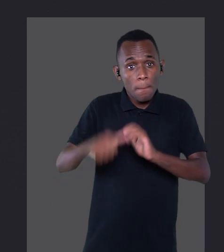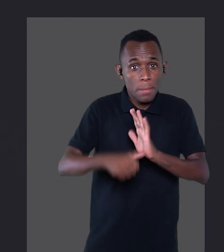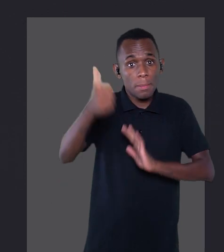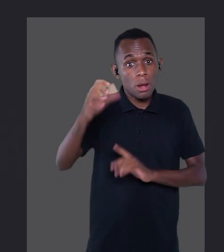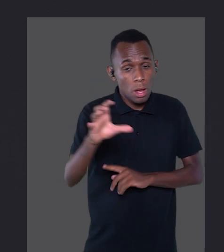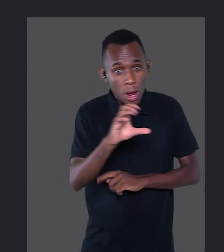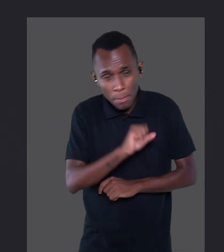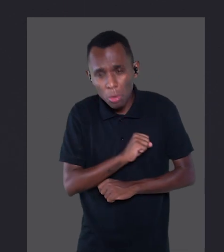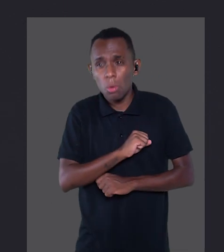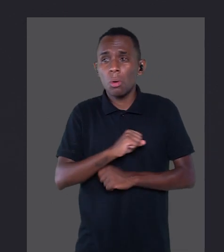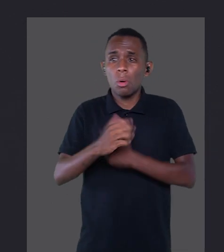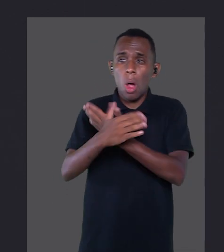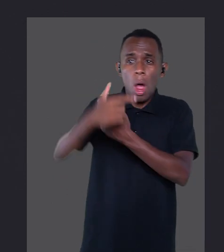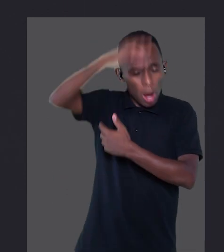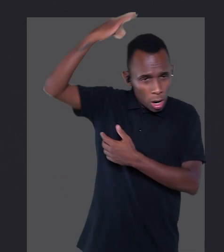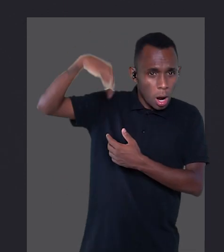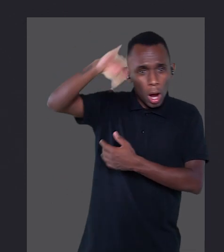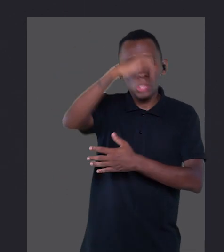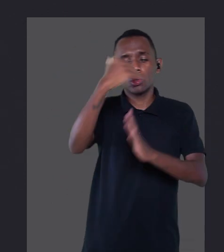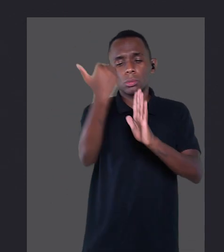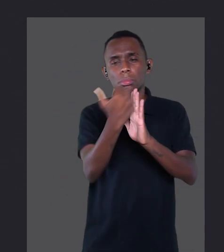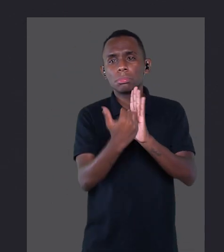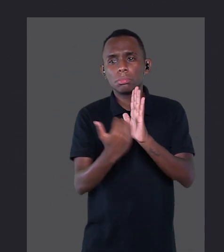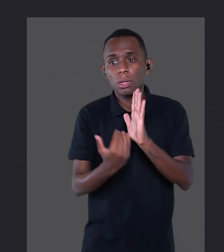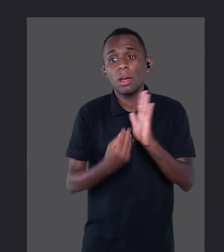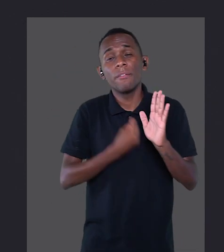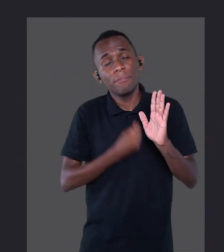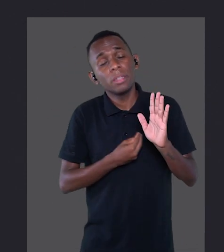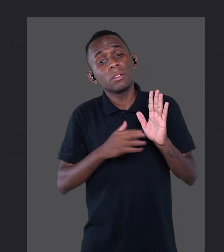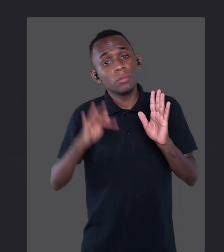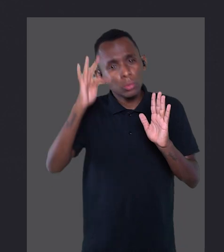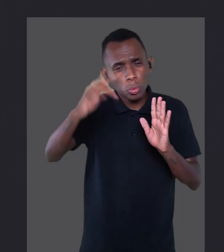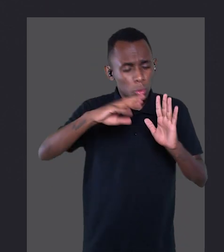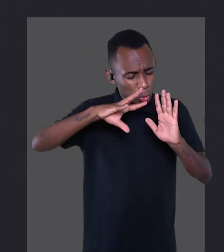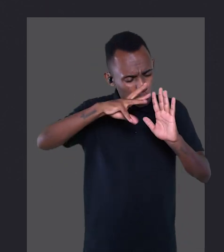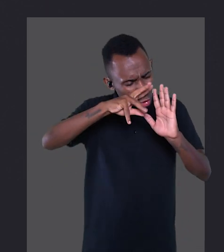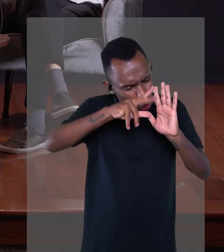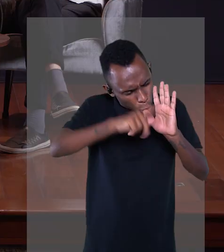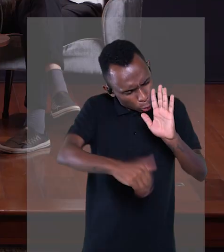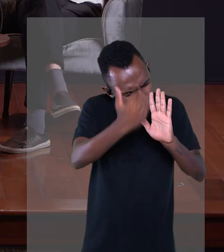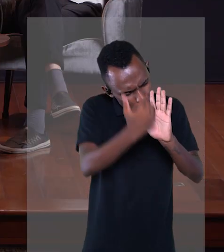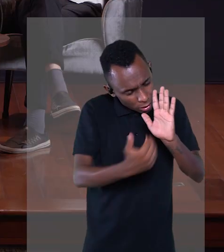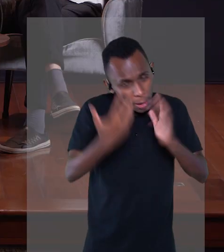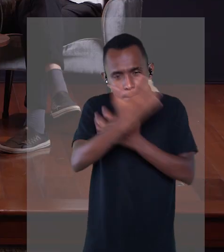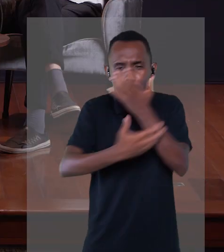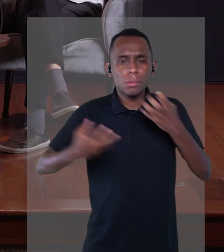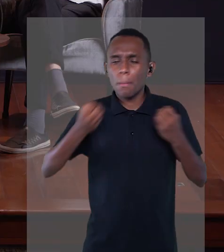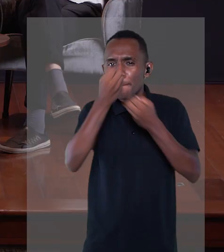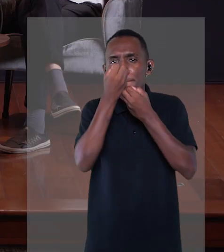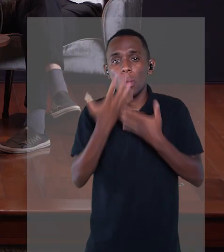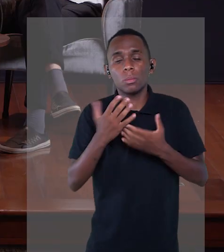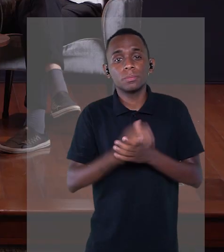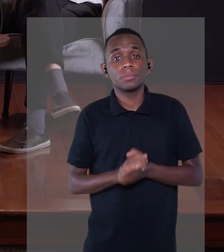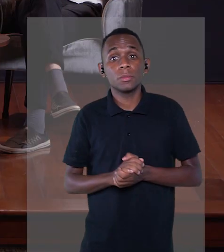Amor, Anjos, né? Vida Haverá. Enfim, o disco todo é muito bom, né?